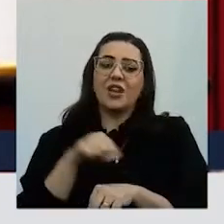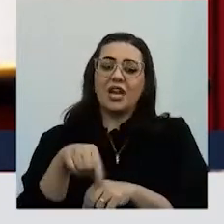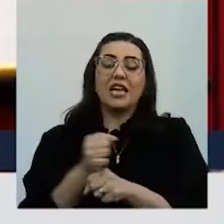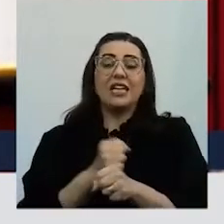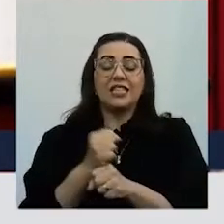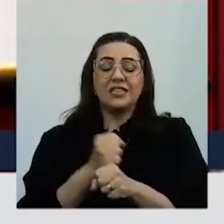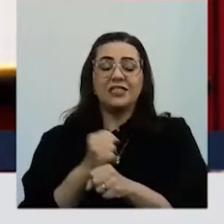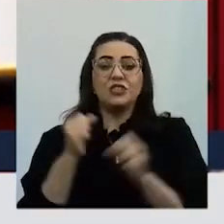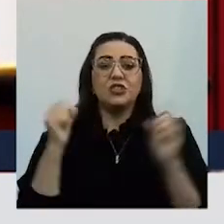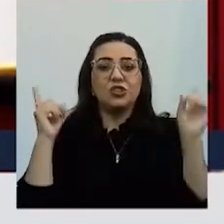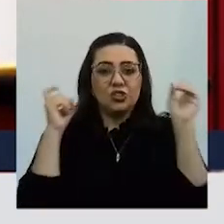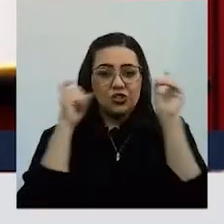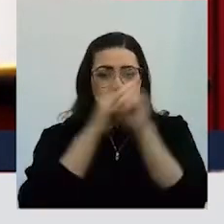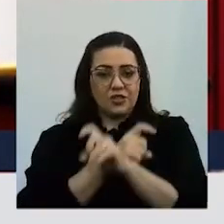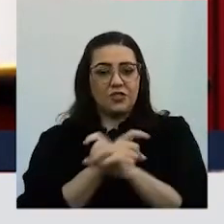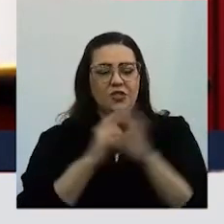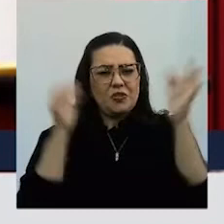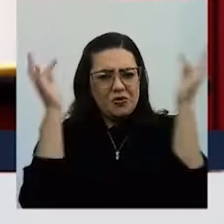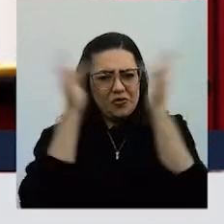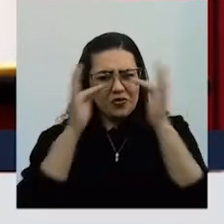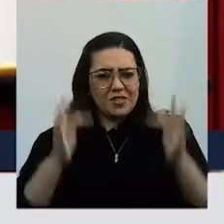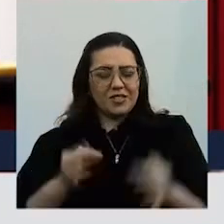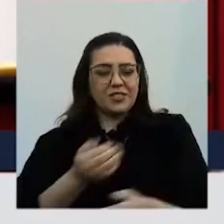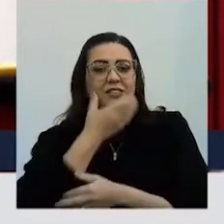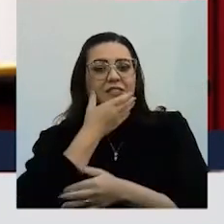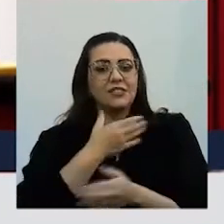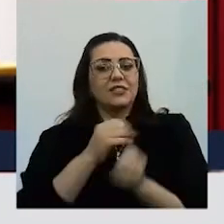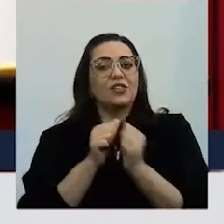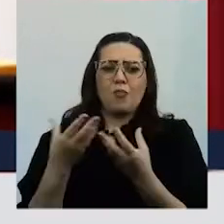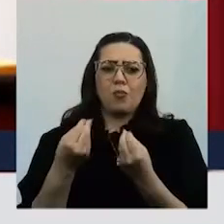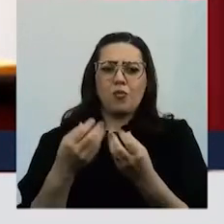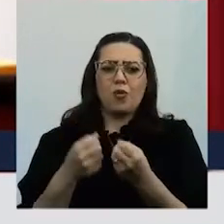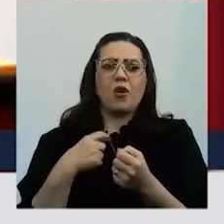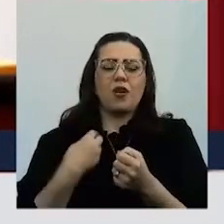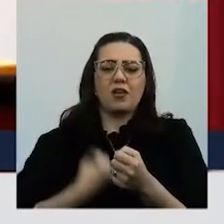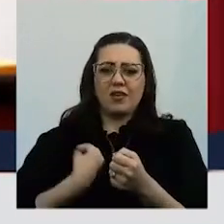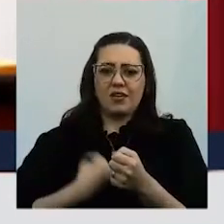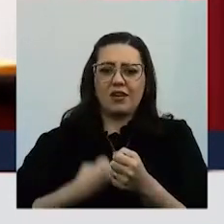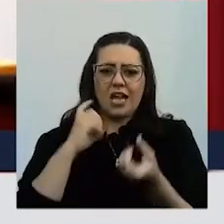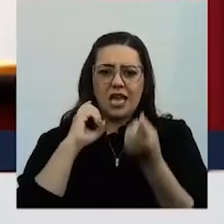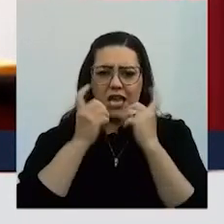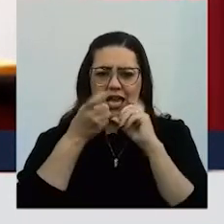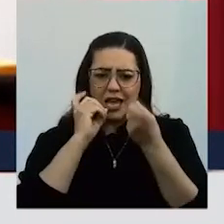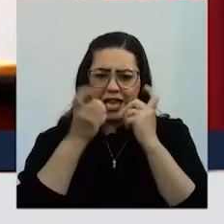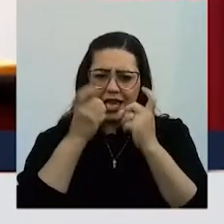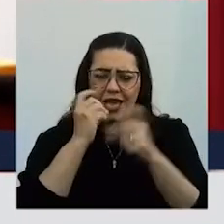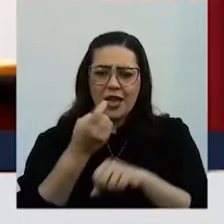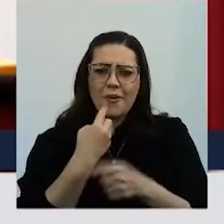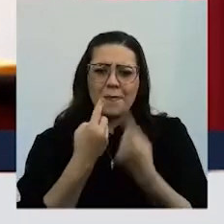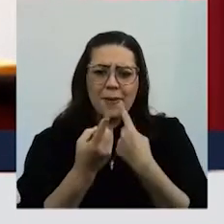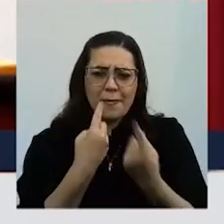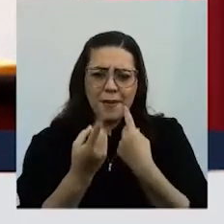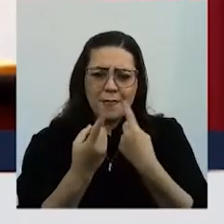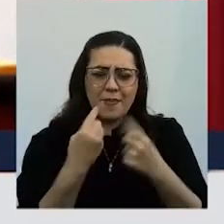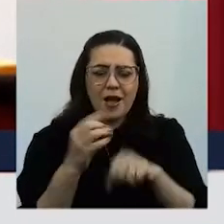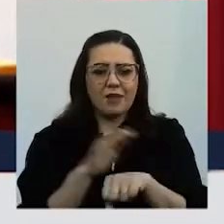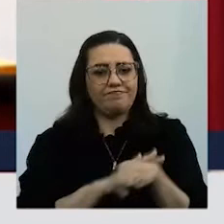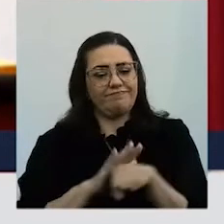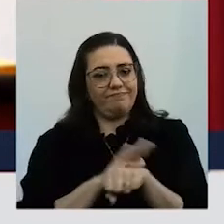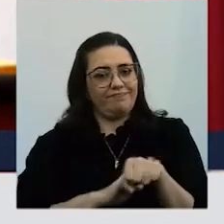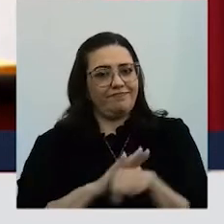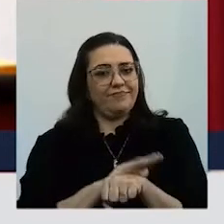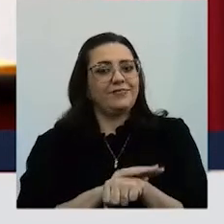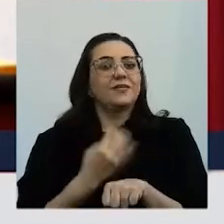difícil. Um excelente Natal junto aos seus familiares e amigos. Encerrando a sessão solene, o presidente da Câmara, o